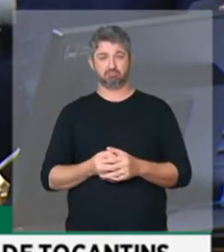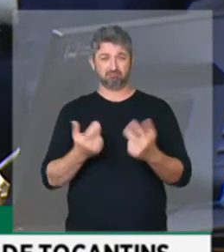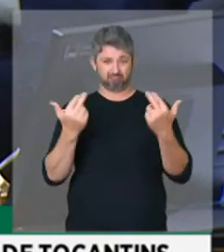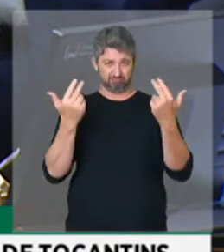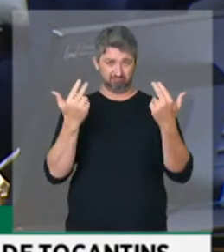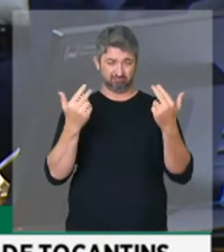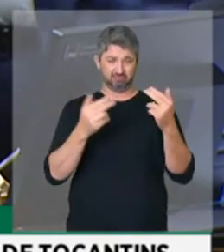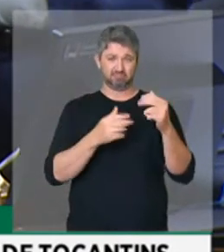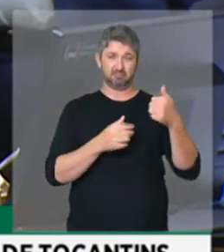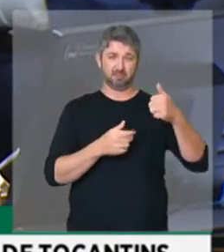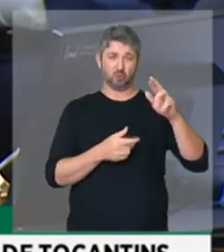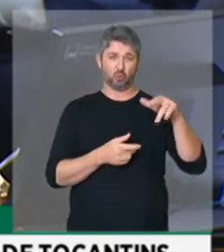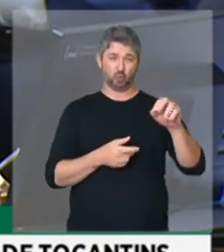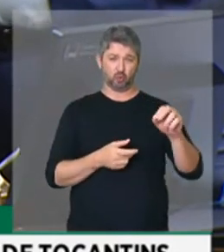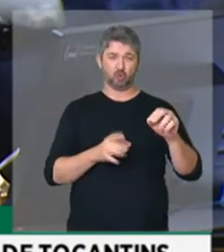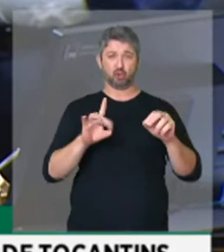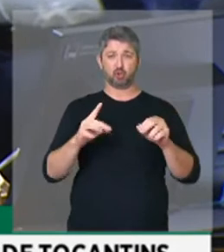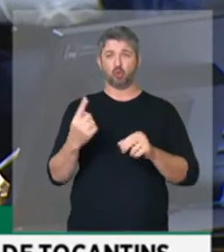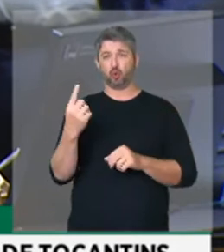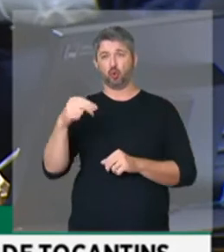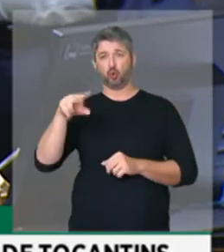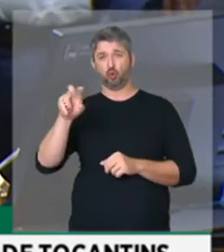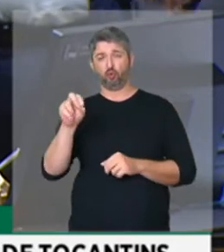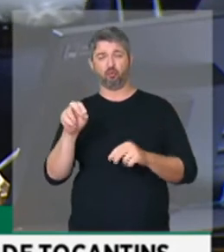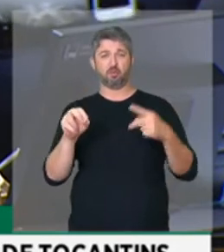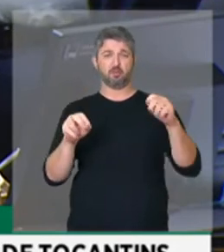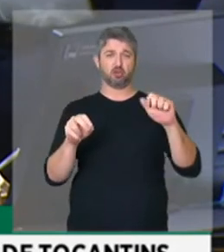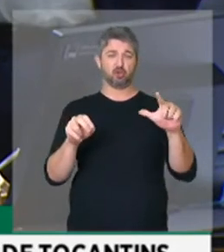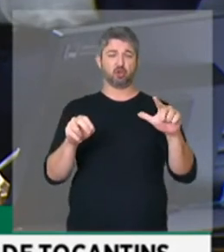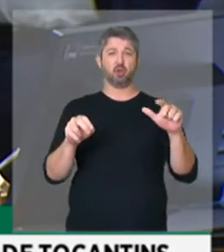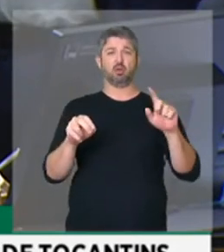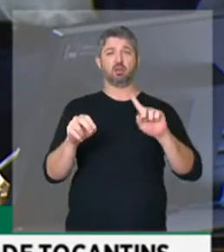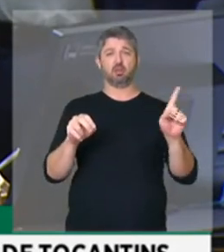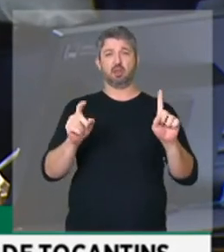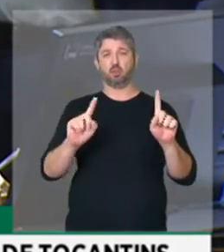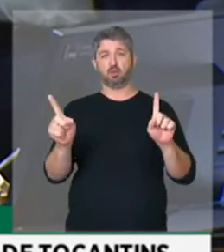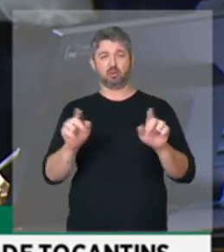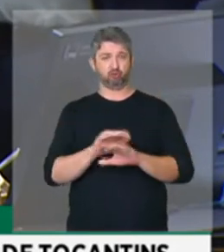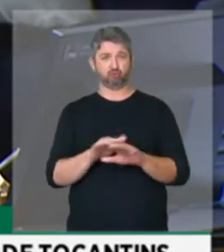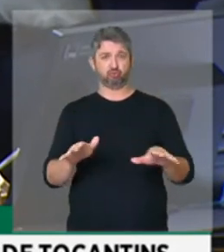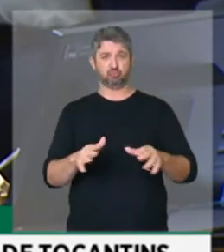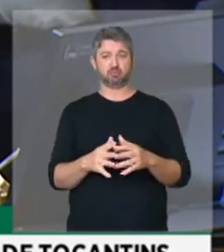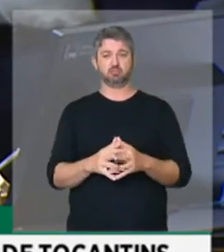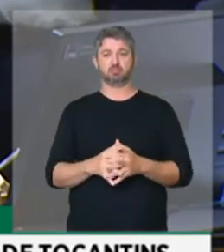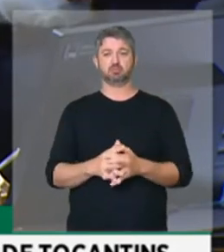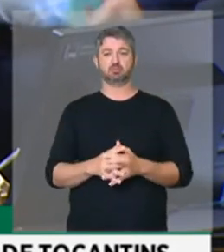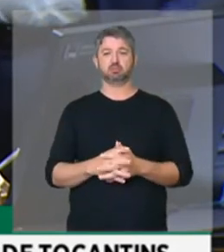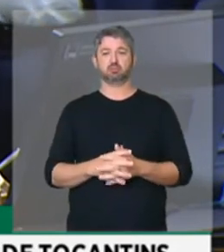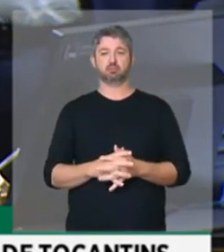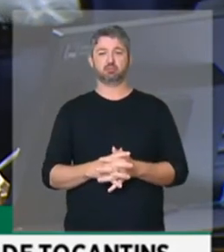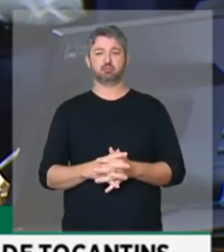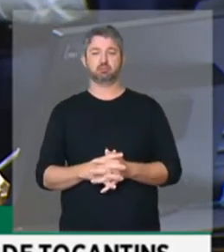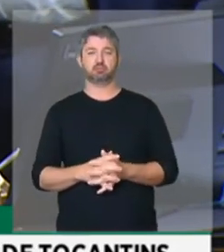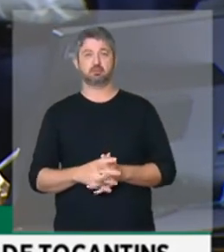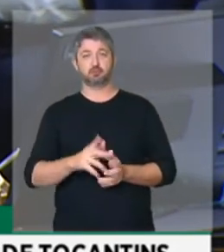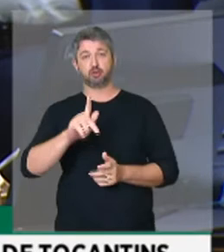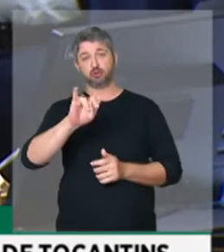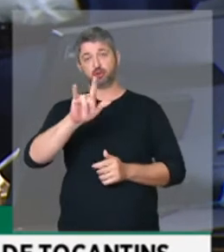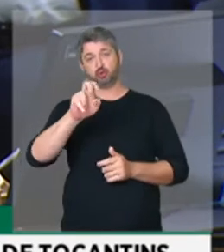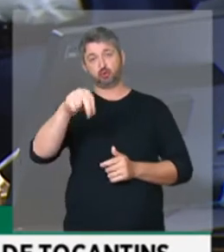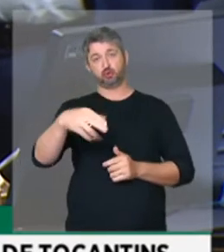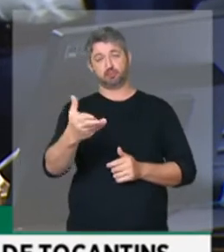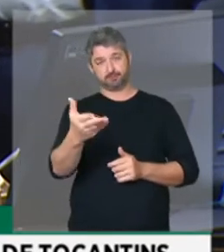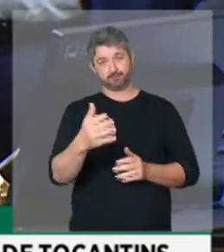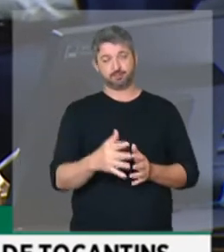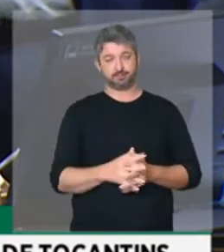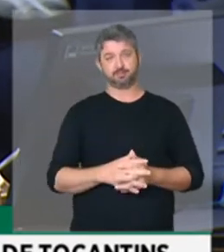orientação do primeiro turno? Só o Novo e o PSOL contra? Sim, presidente. Deputado Gilson, sim, senhor, vai orientar?